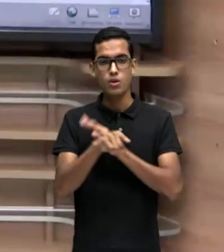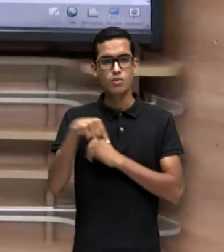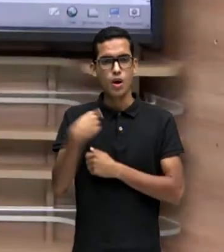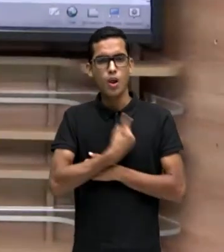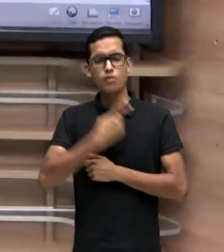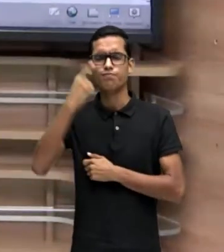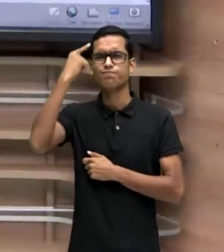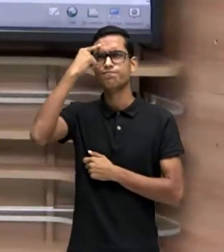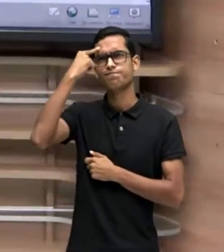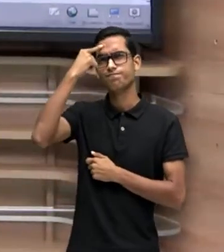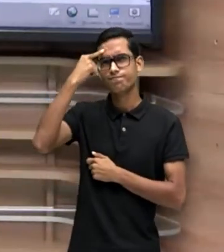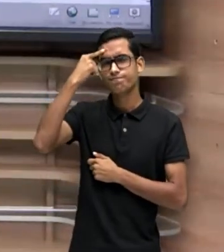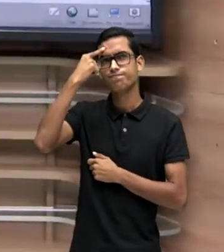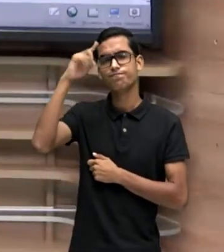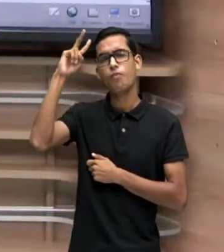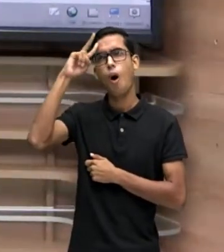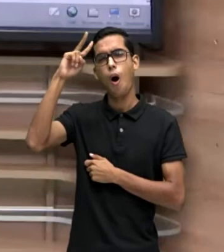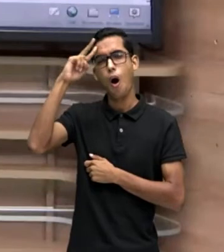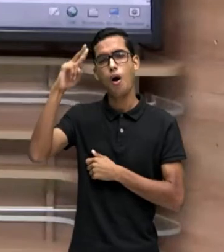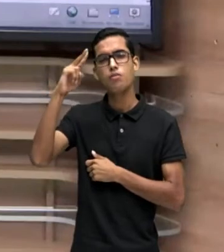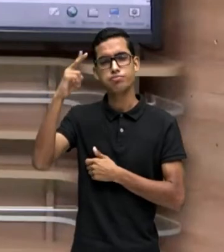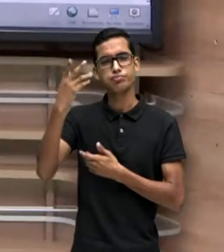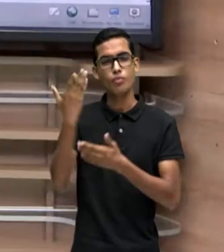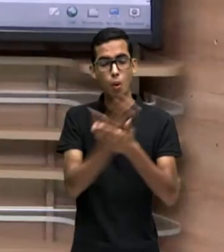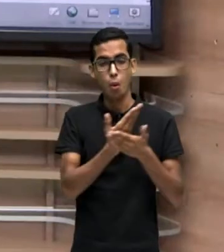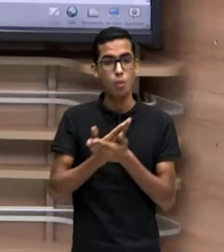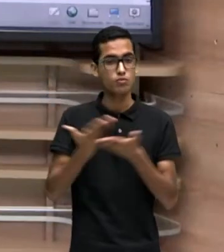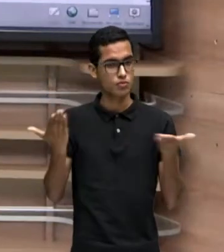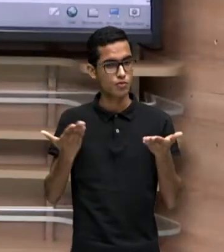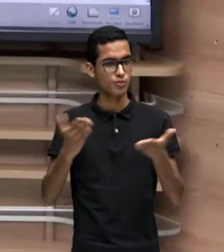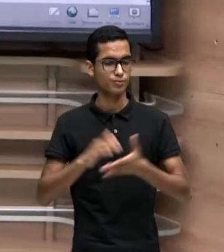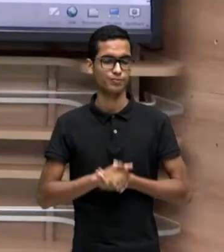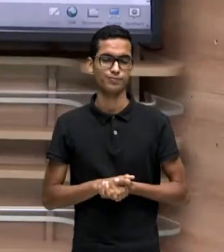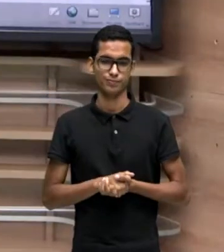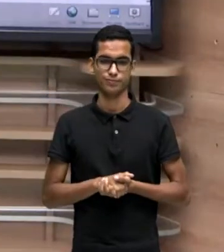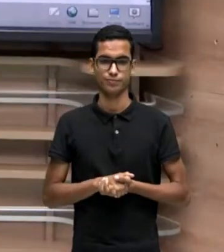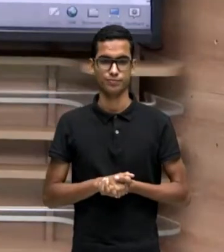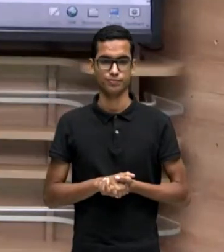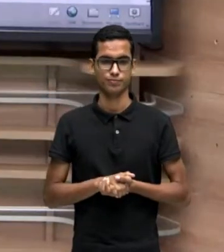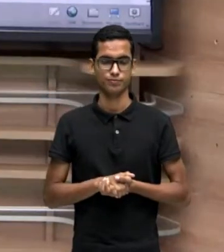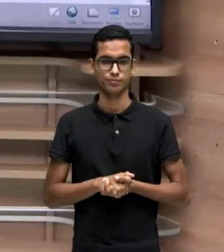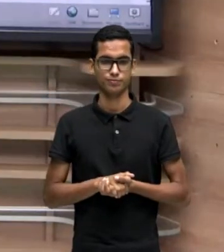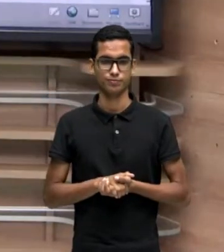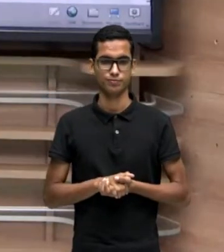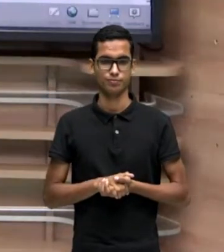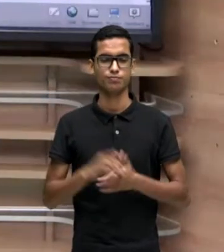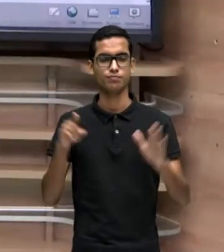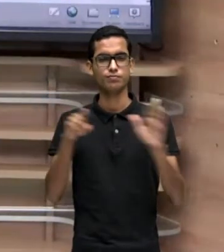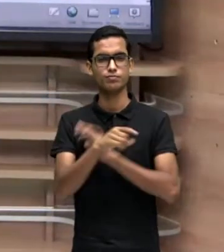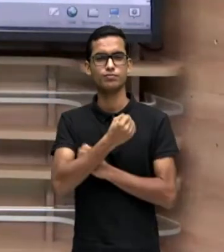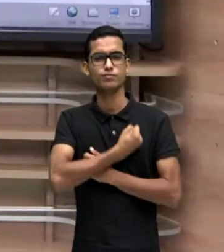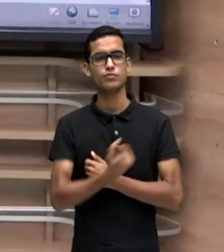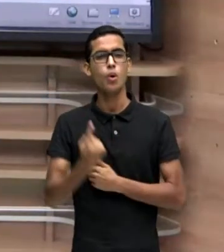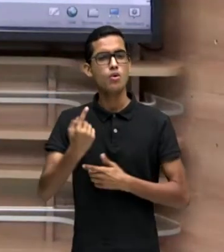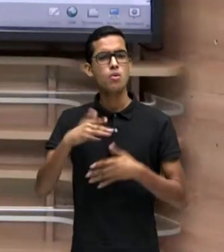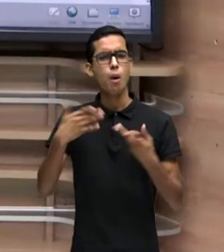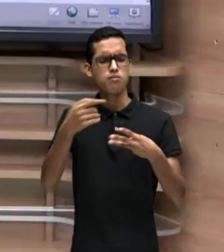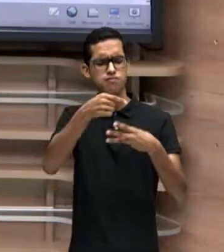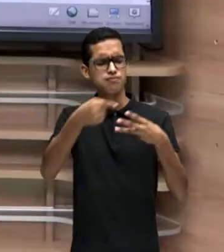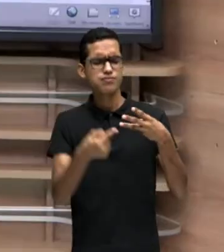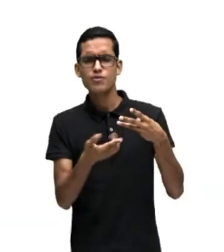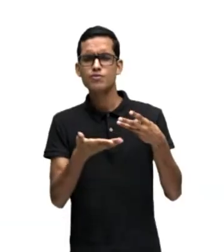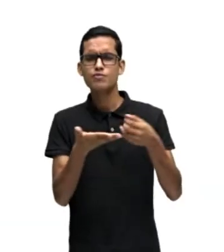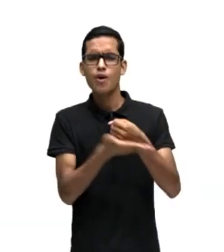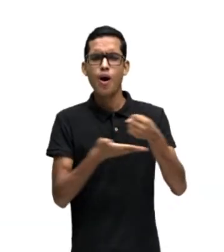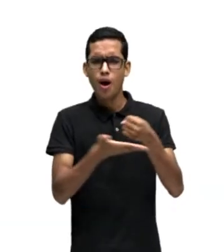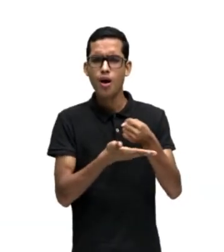um pouco sobre o conteúdo que nós vimos na nossa aula de hoje. Na nossa primeira questão, quais os elementos que compõem a tríade do